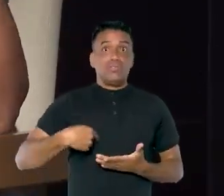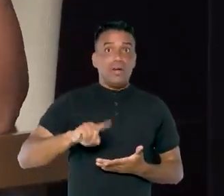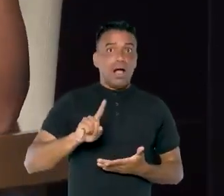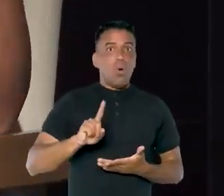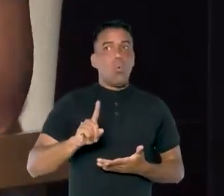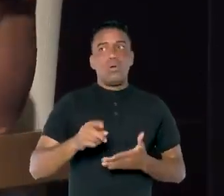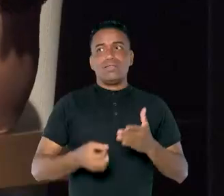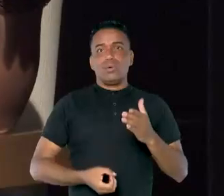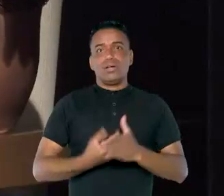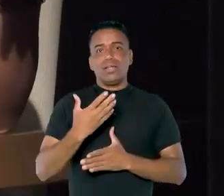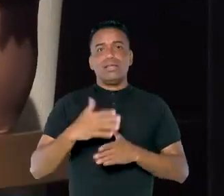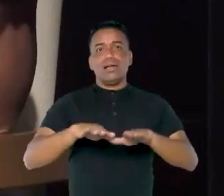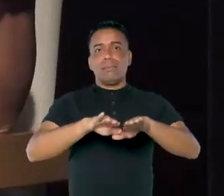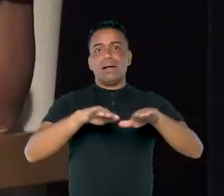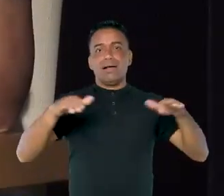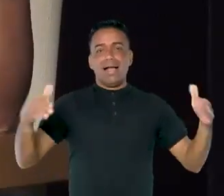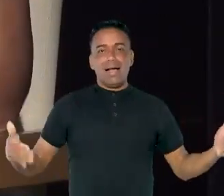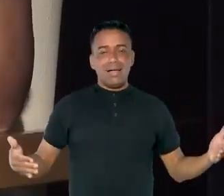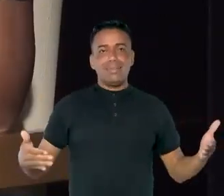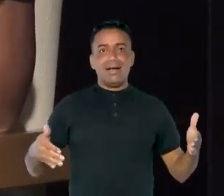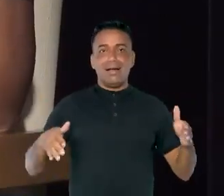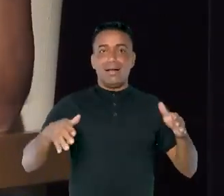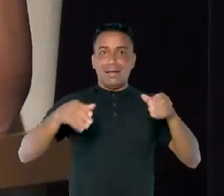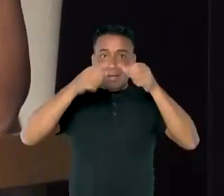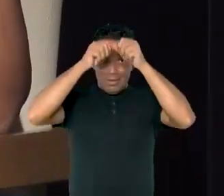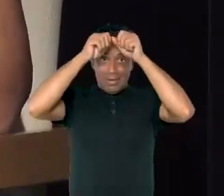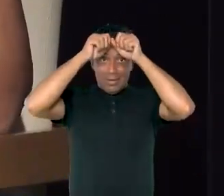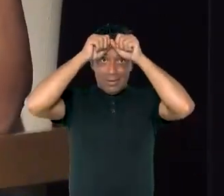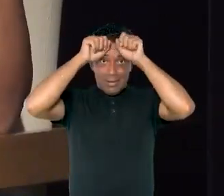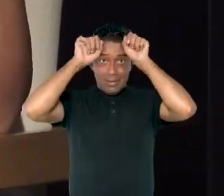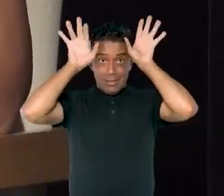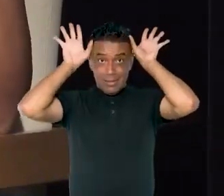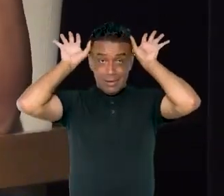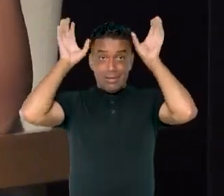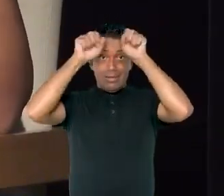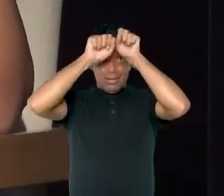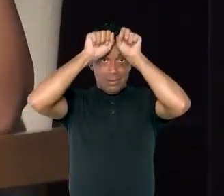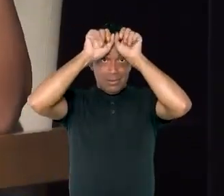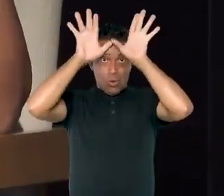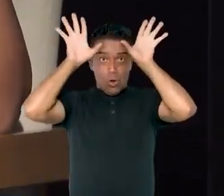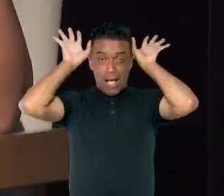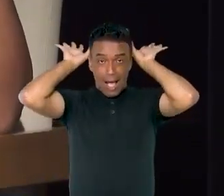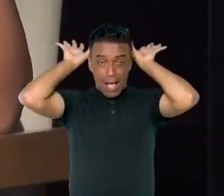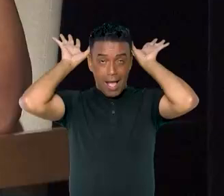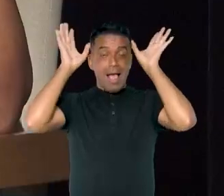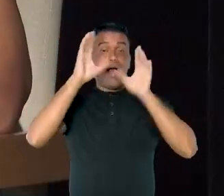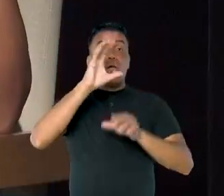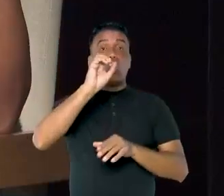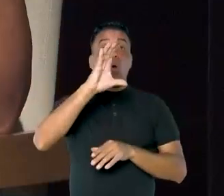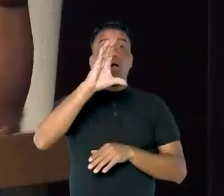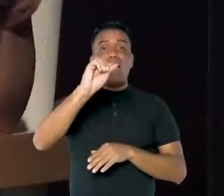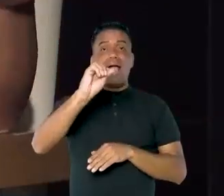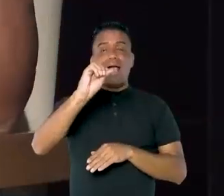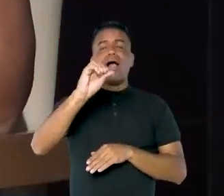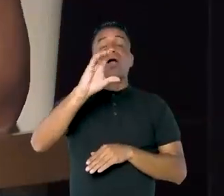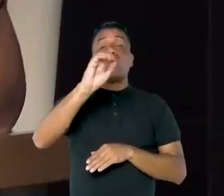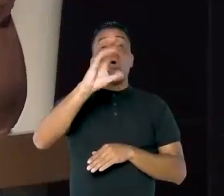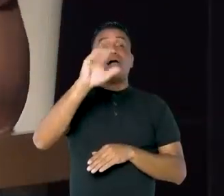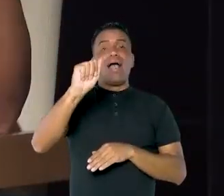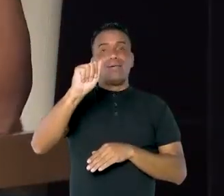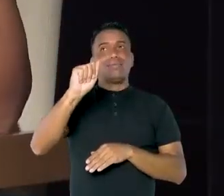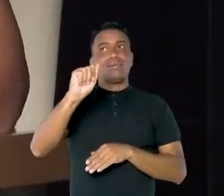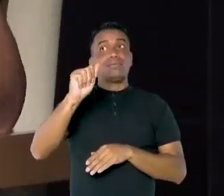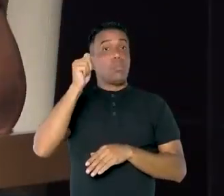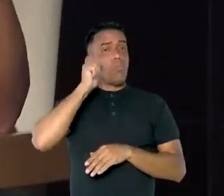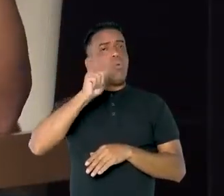gente cria a bancada do COCA, eu participo da criação da bancada do COCA, com esse intuito das mulheres ir para